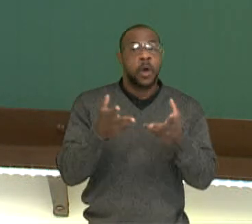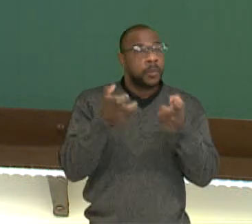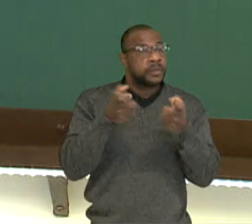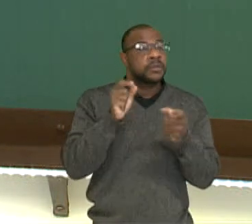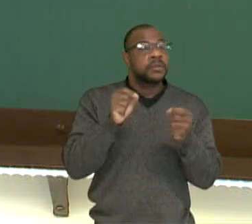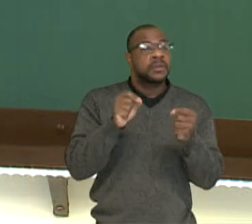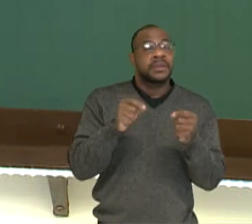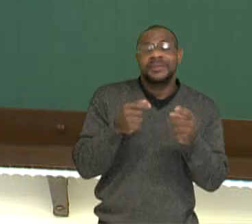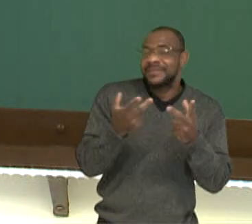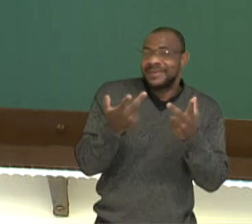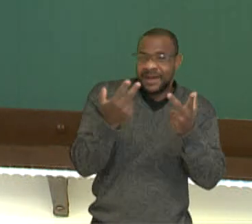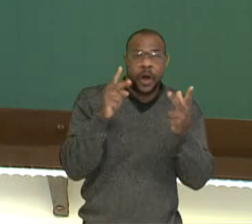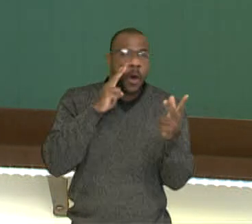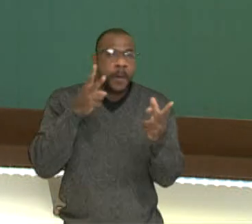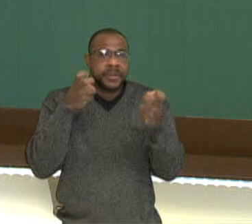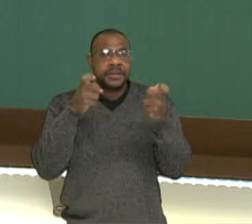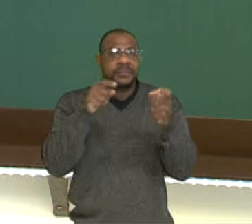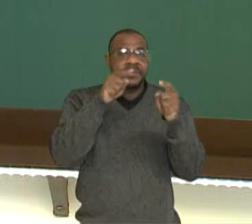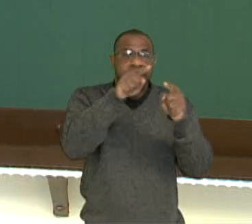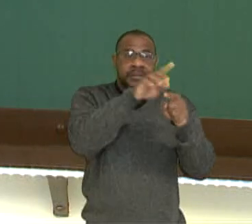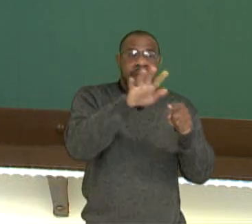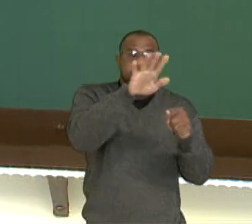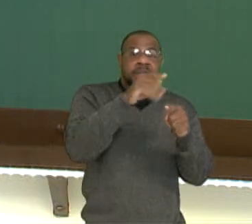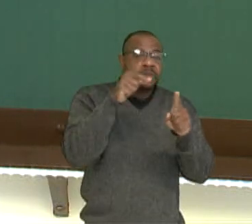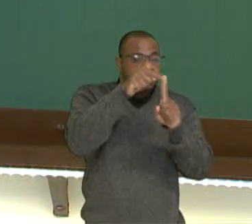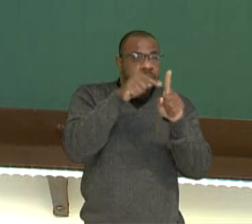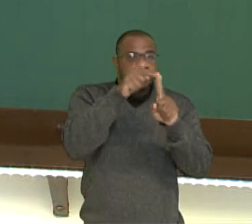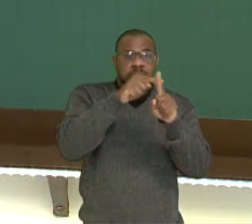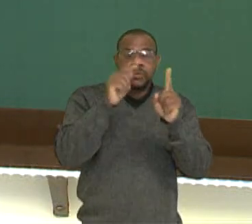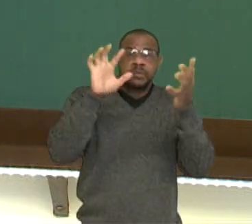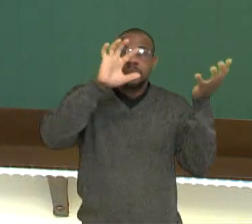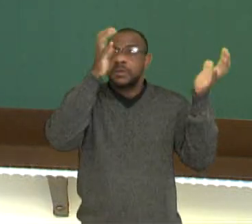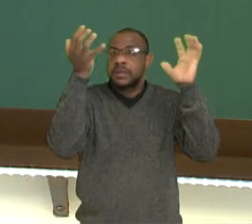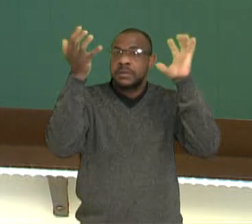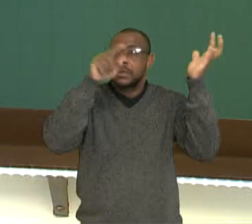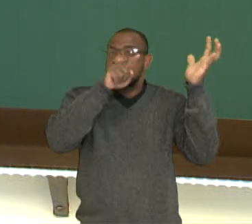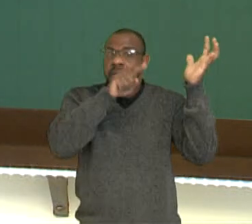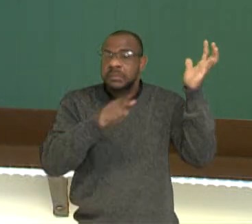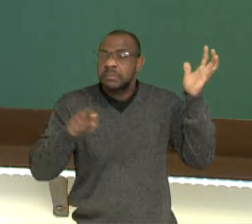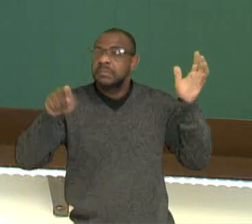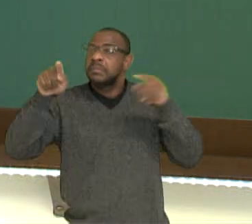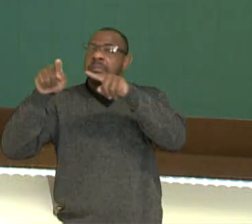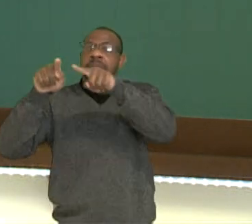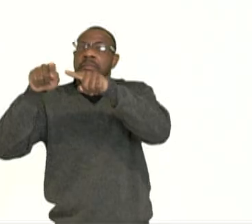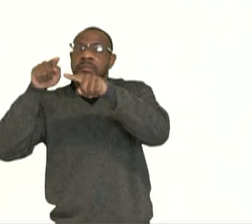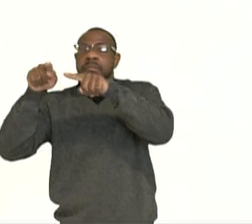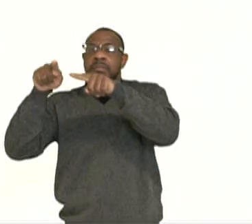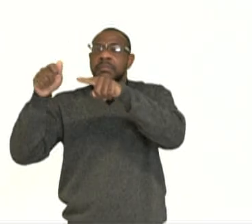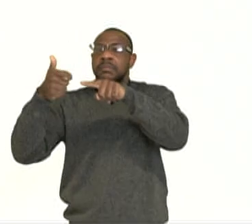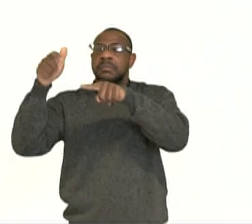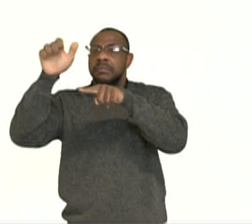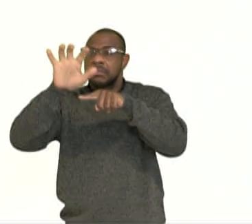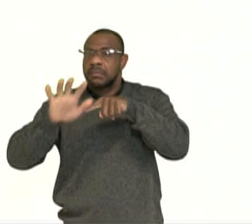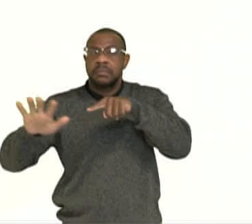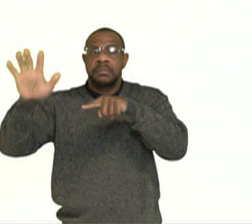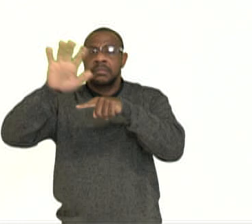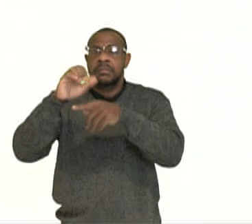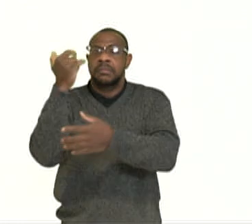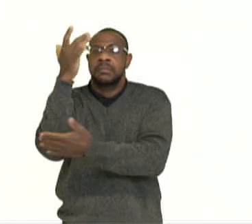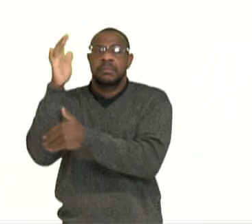a coincidência desse tipo climático com a área de incidência da